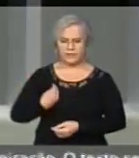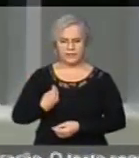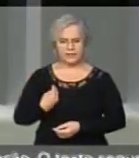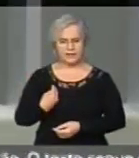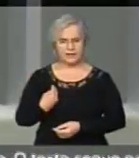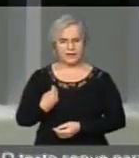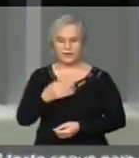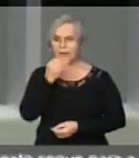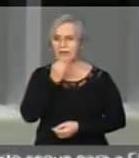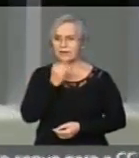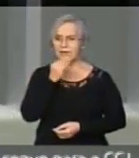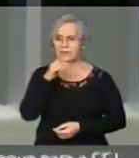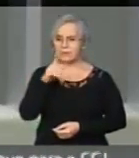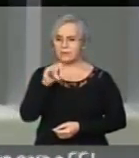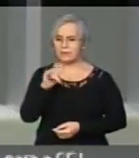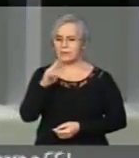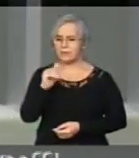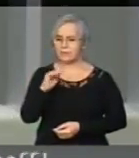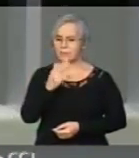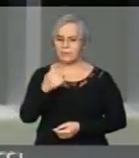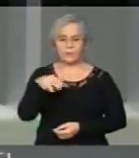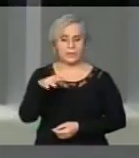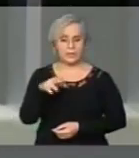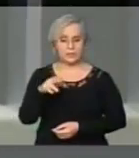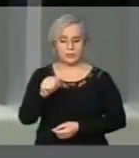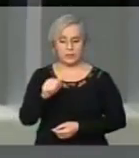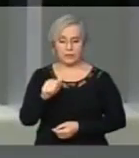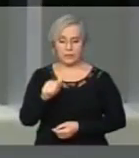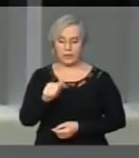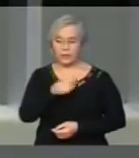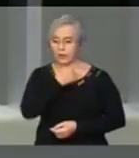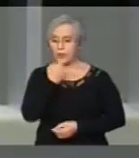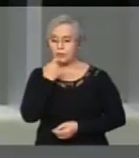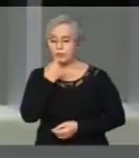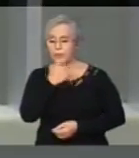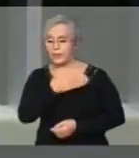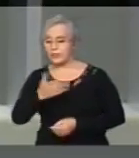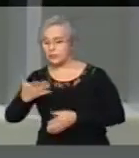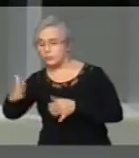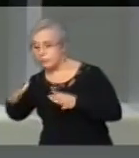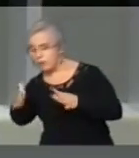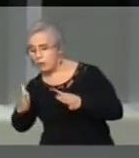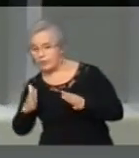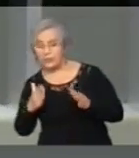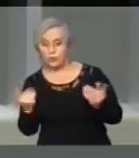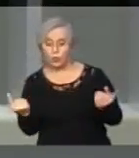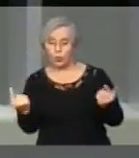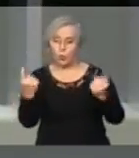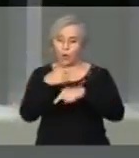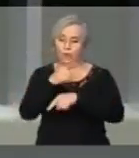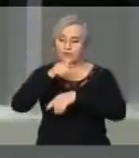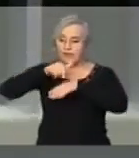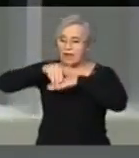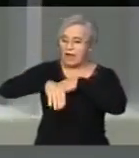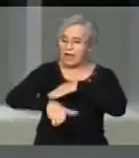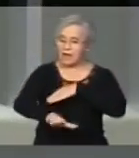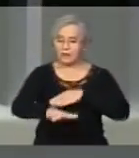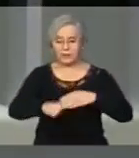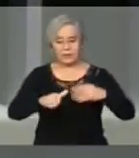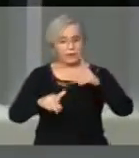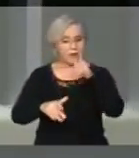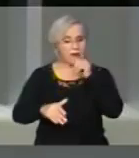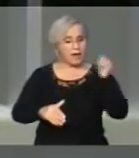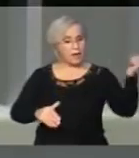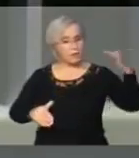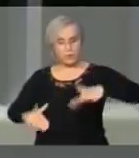é ir contra a corrente, se agrupar solidariamente com o espírito de procriação,